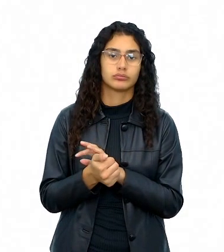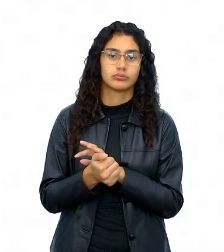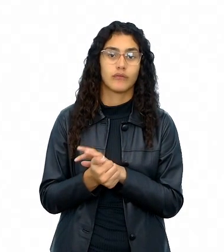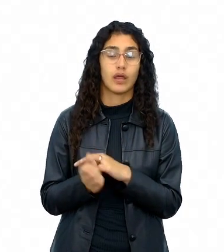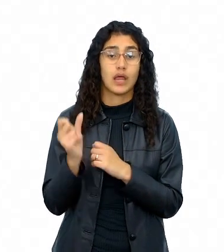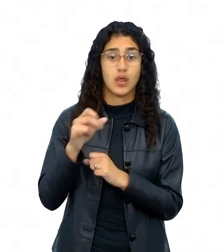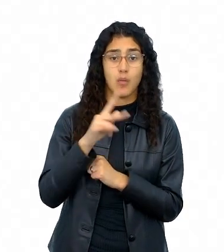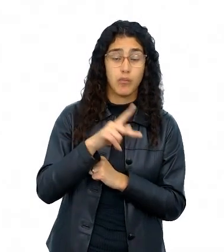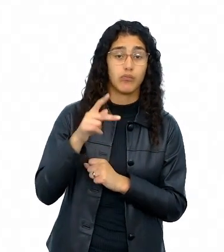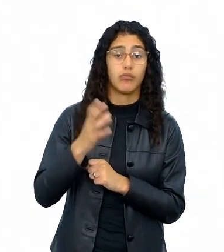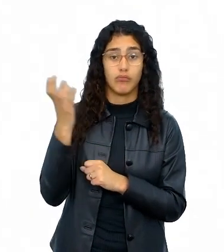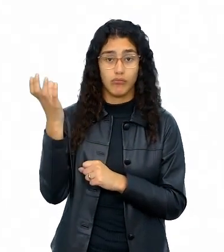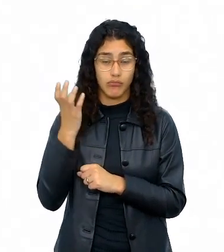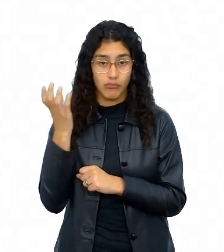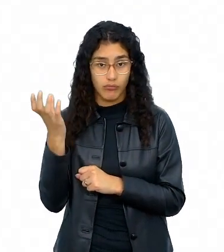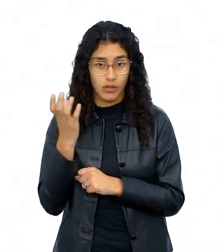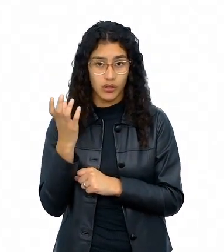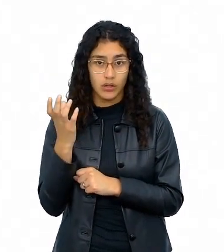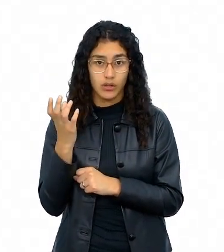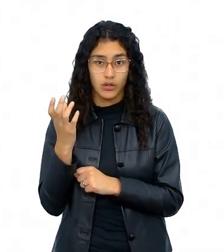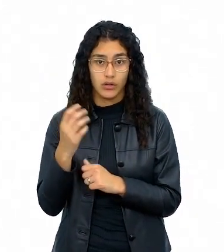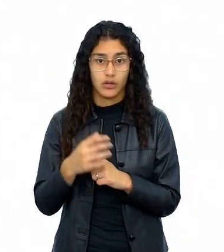o professor quiser